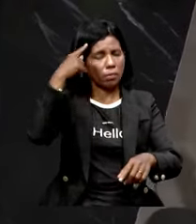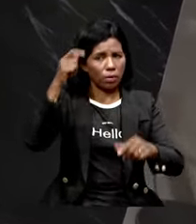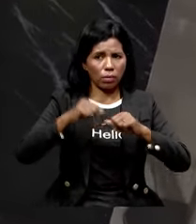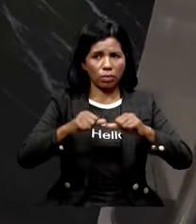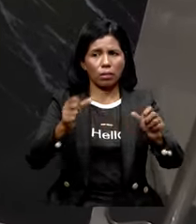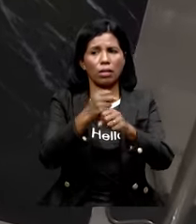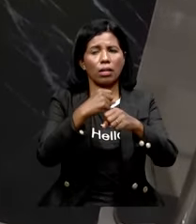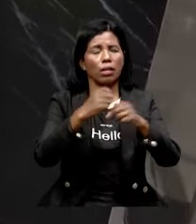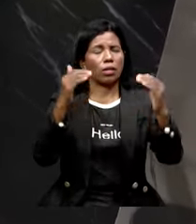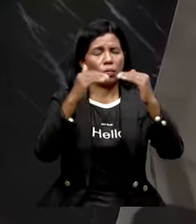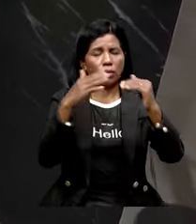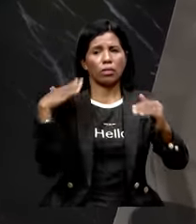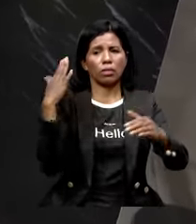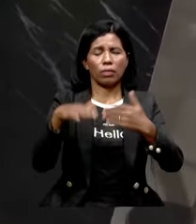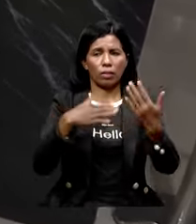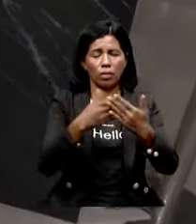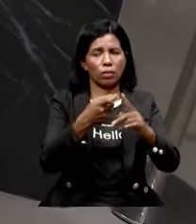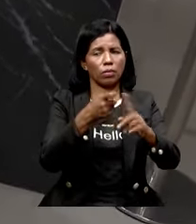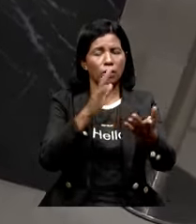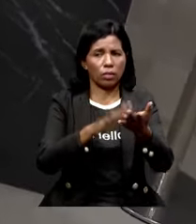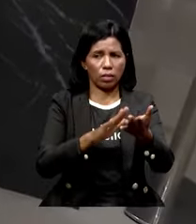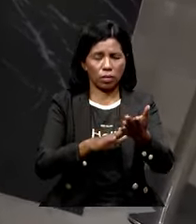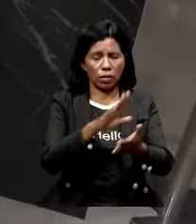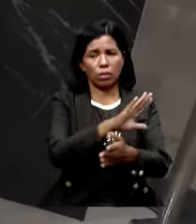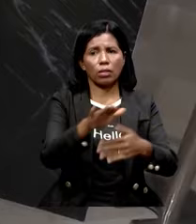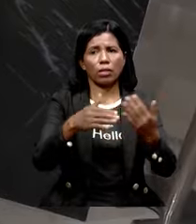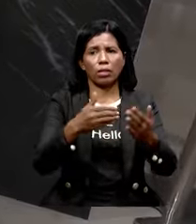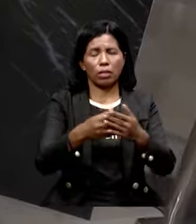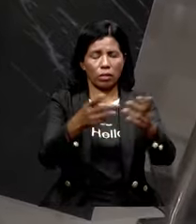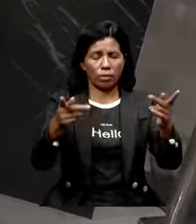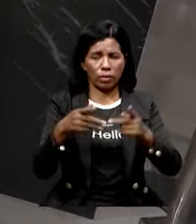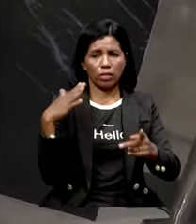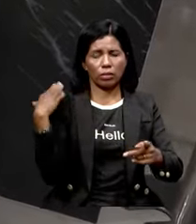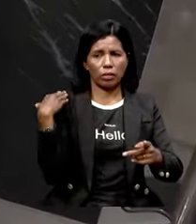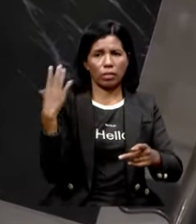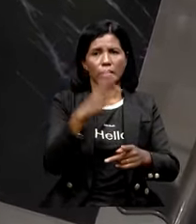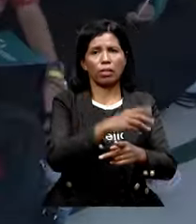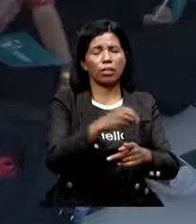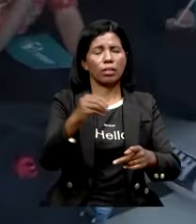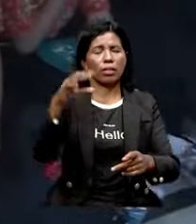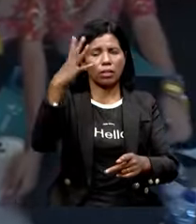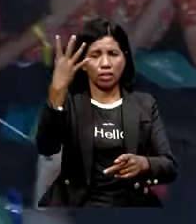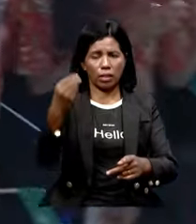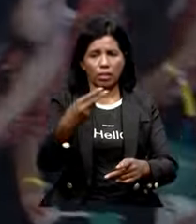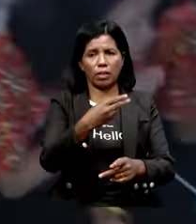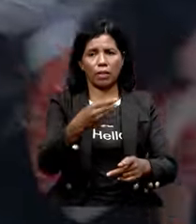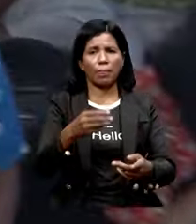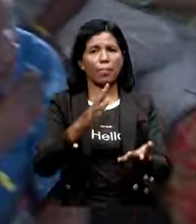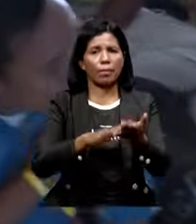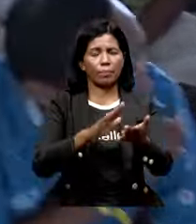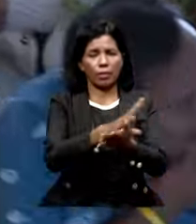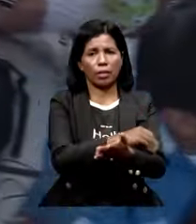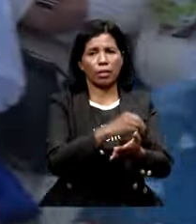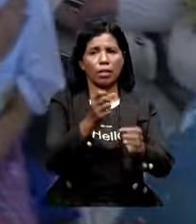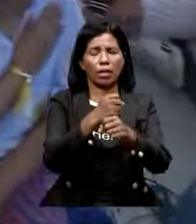lá encontro jovem Sira, Rússia Escolas Ocorrentes e Centro Juventude Grapa Muda e Jakarta. Escolas ocorrentes